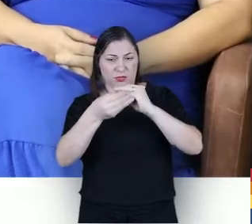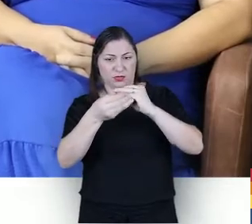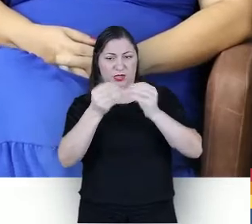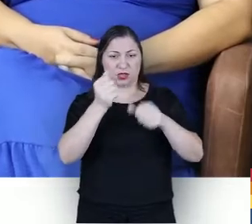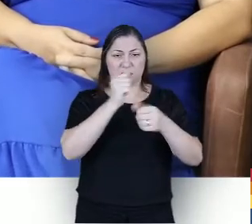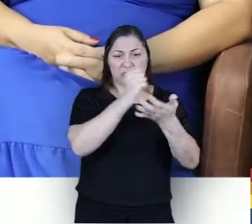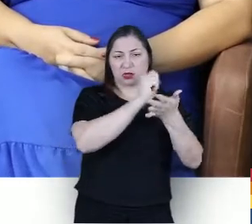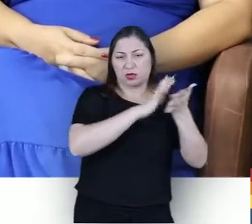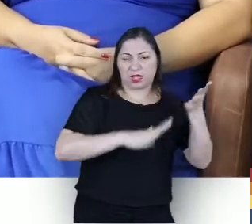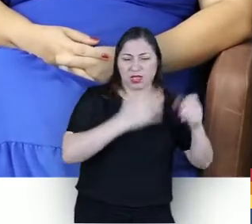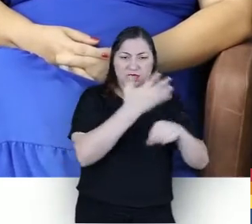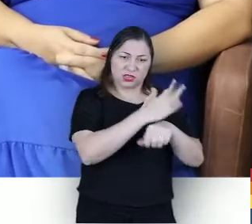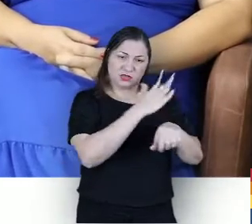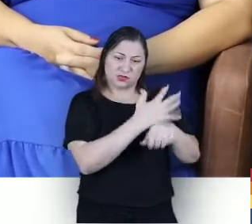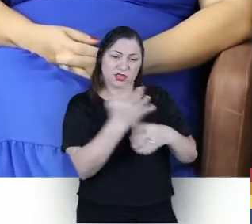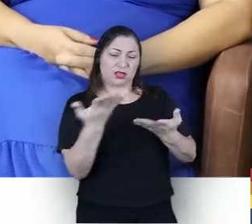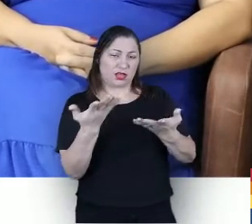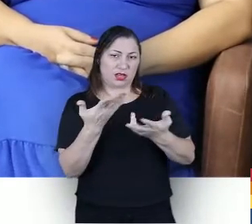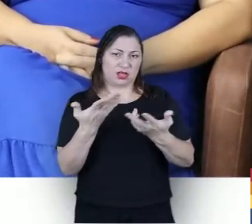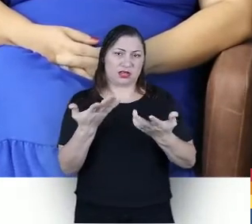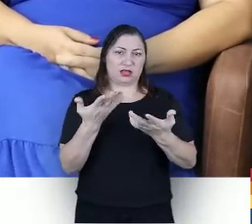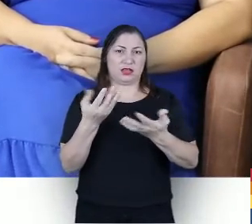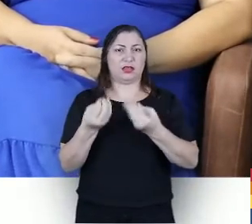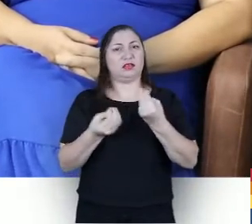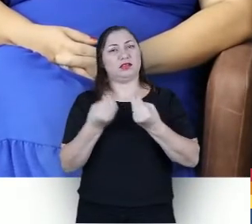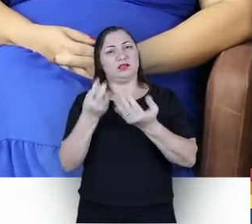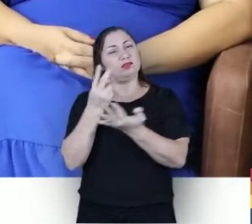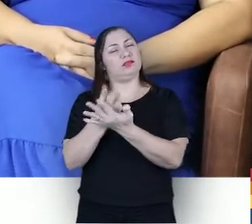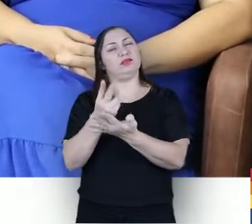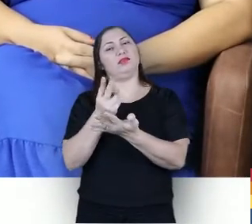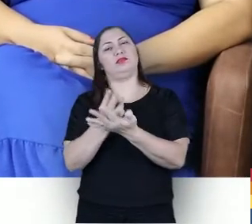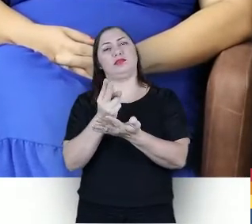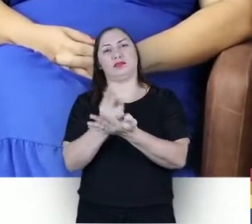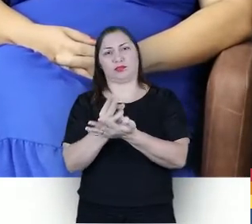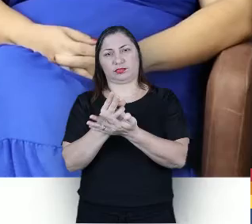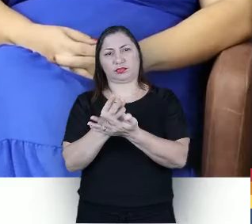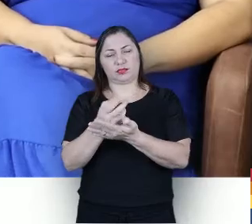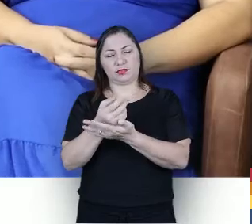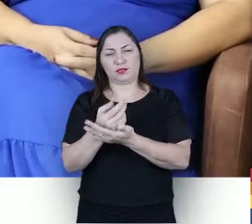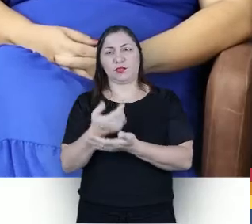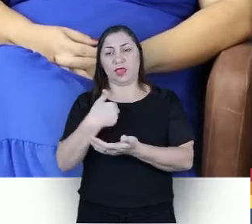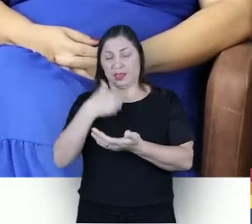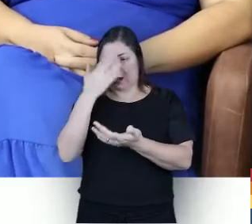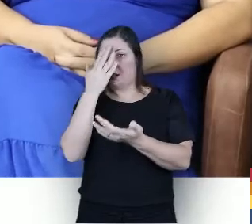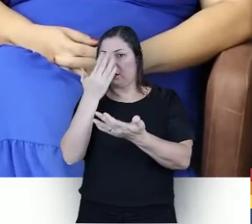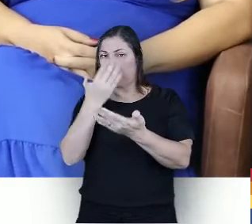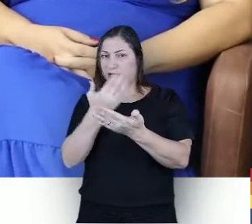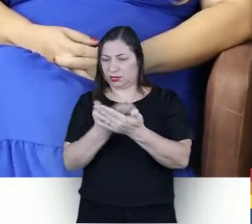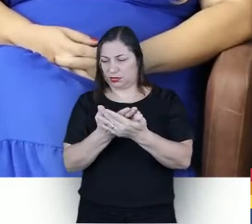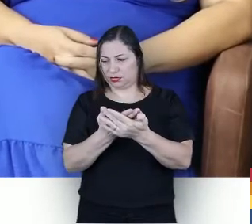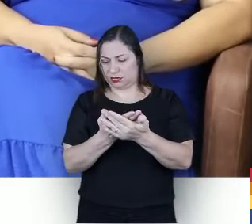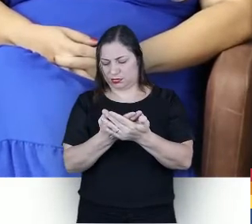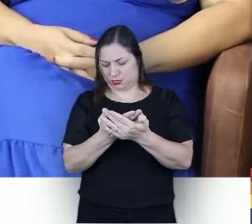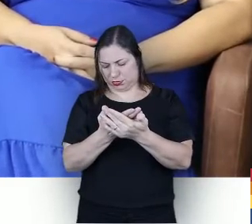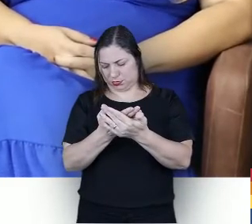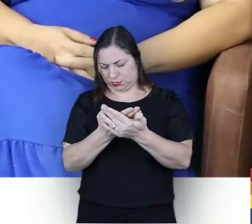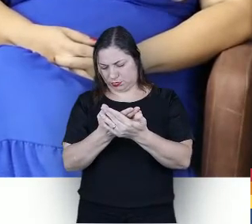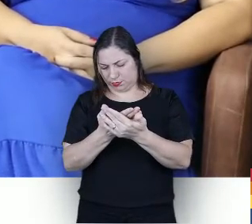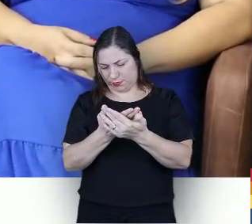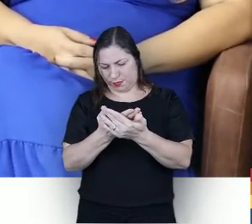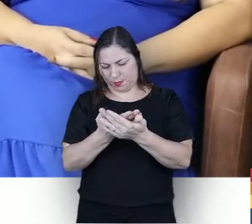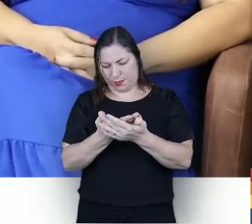No meu ponto de vista, o que eu vejo é ser chamada pelos colegas para contribuir com uma ou